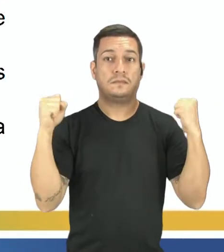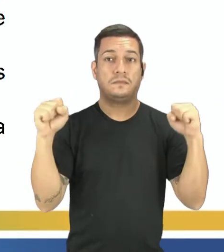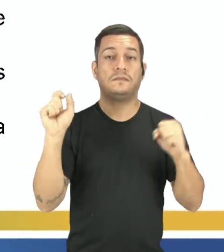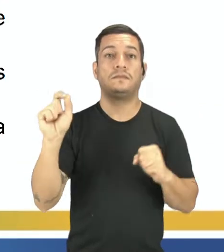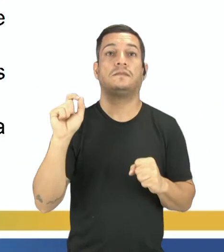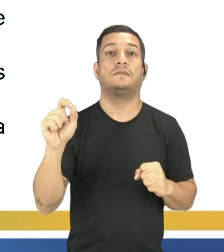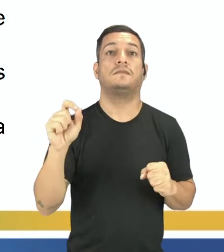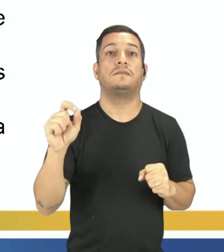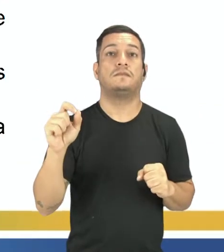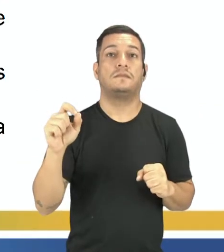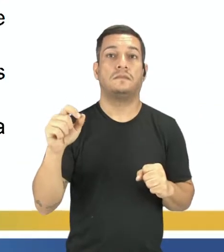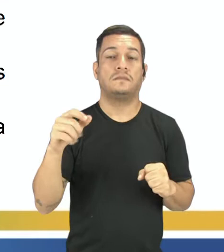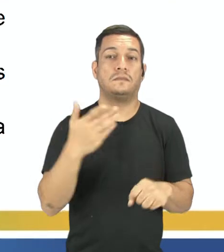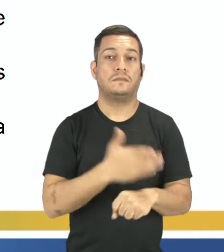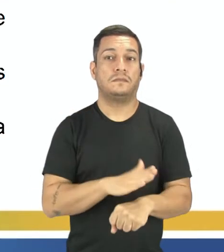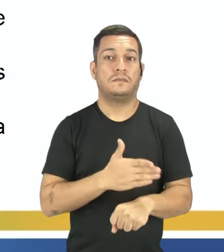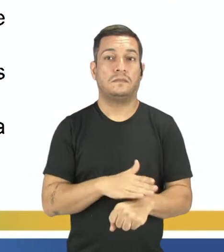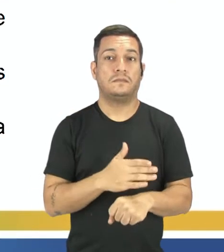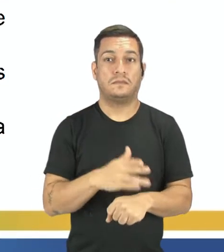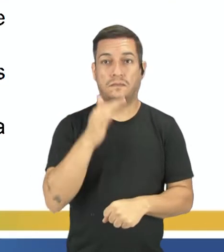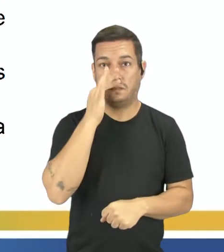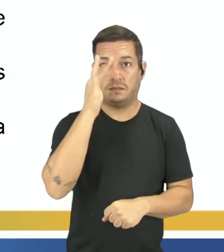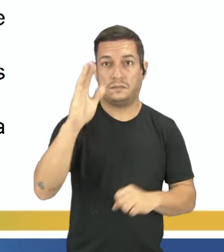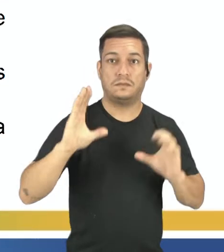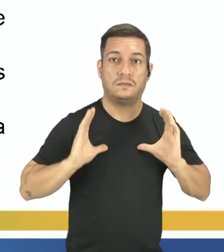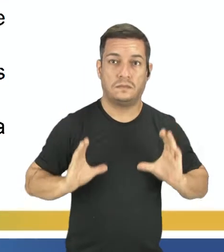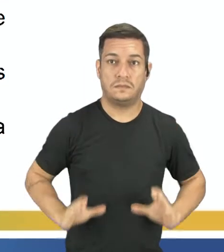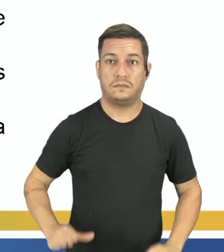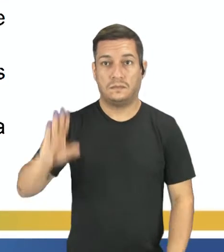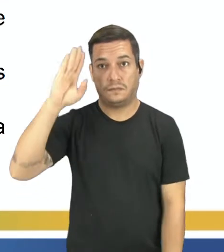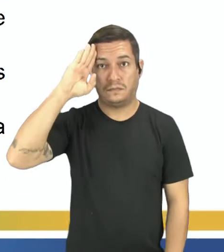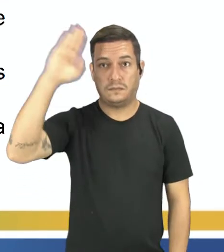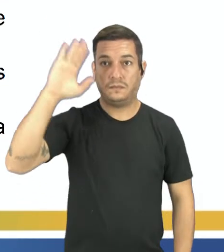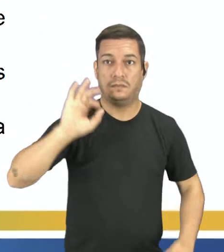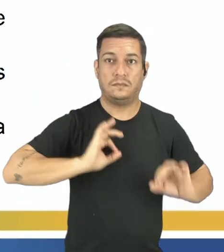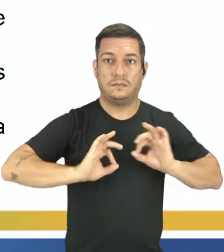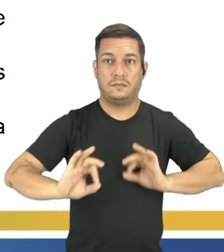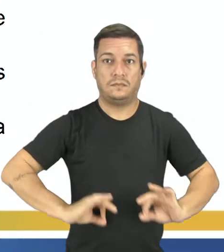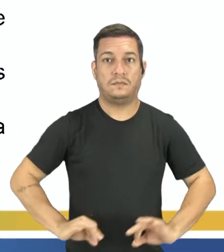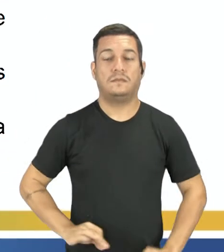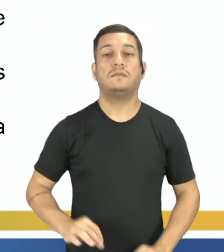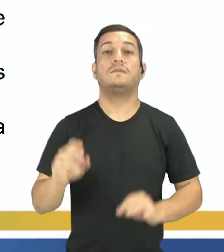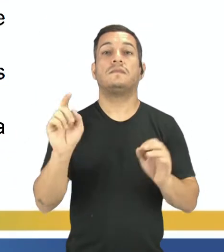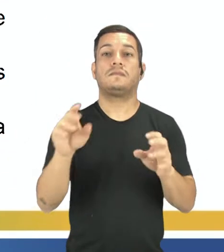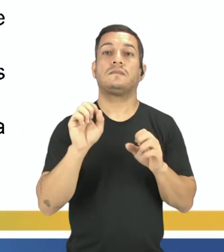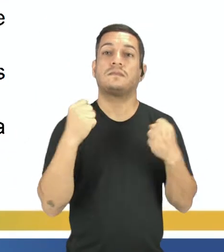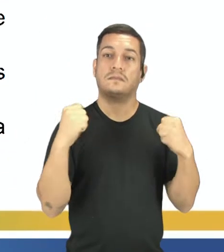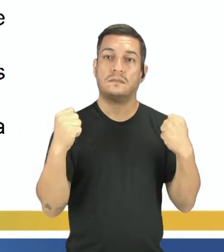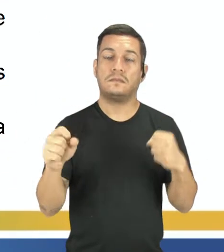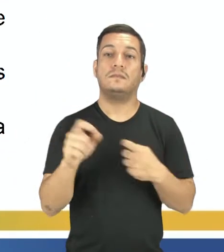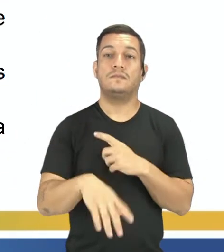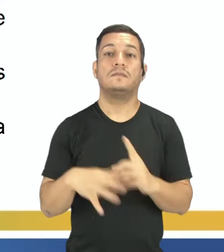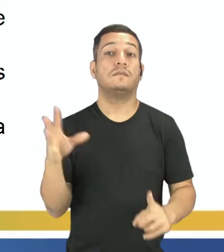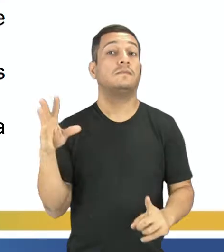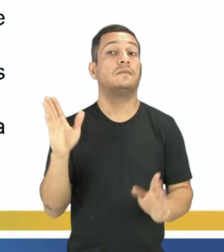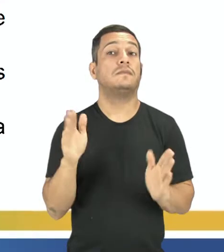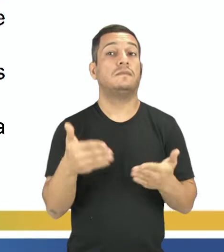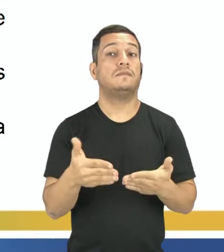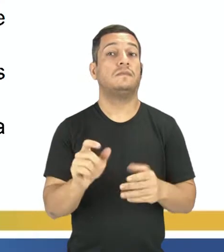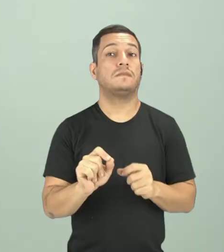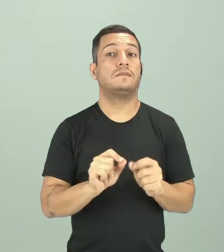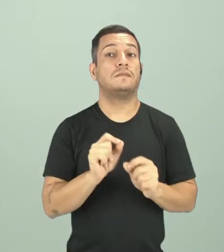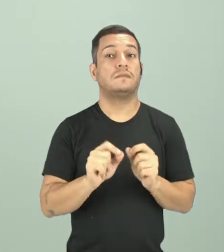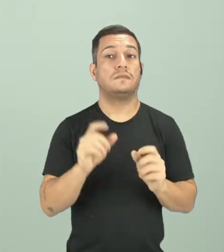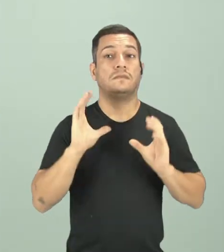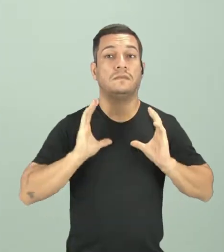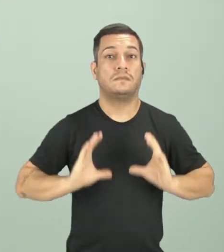físicas como de treinamento de futuros cidadãos soldados, ou seja, uma educação física voltada para